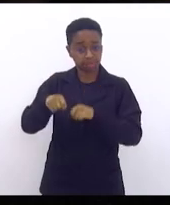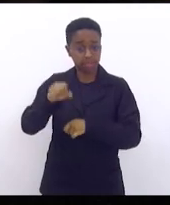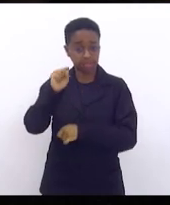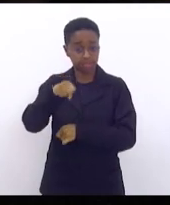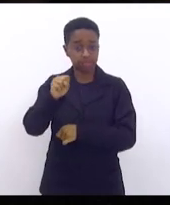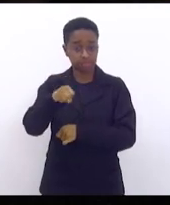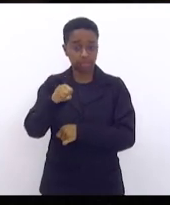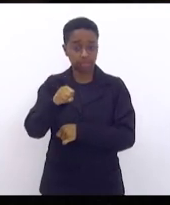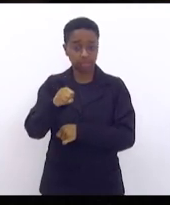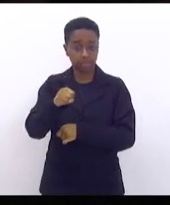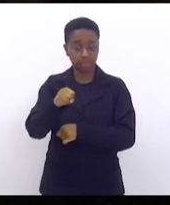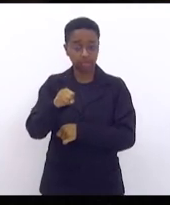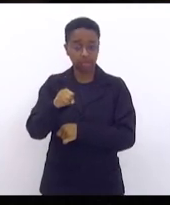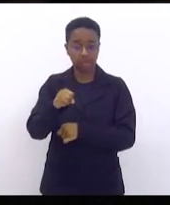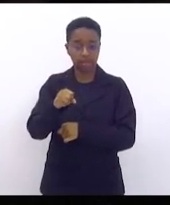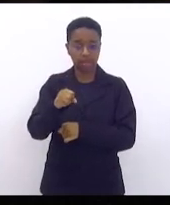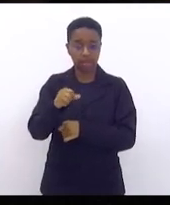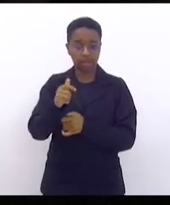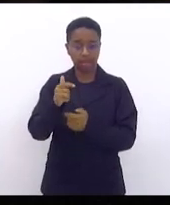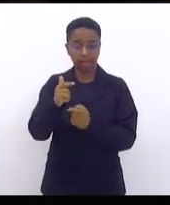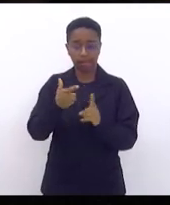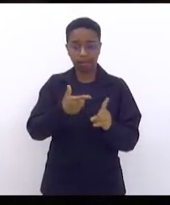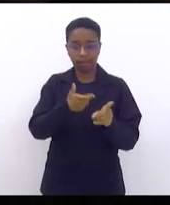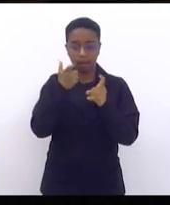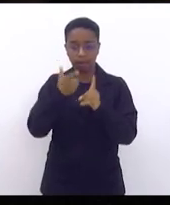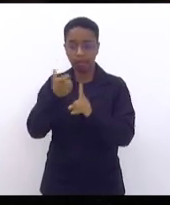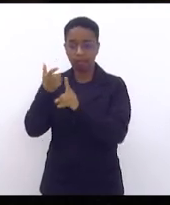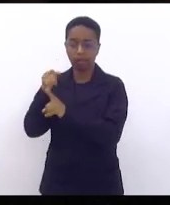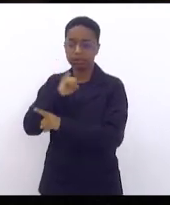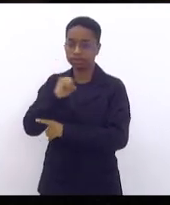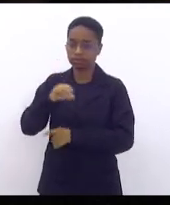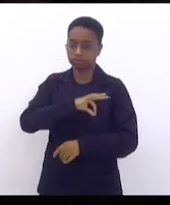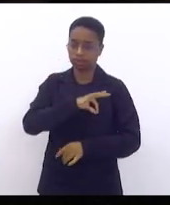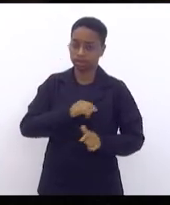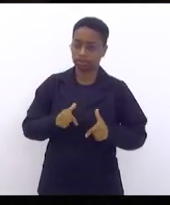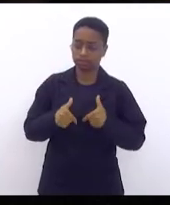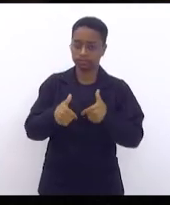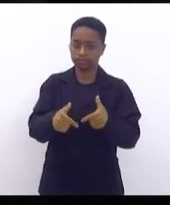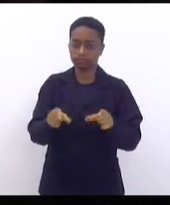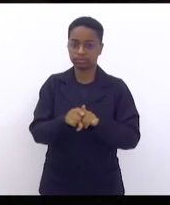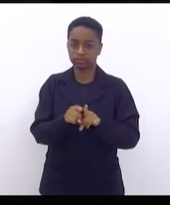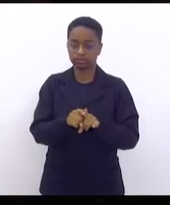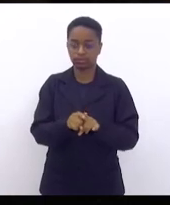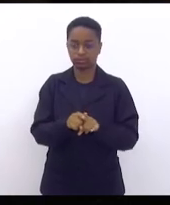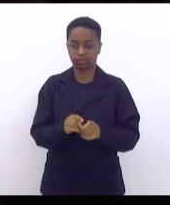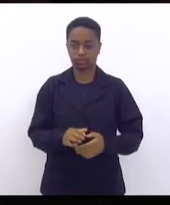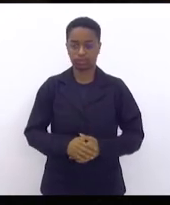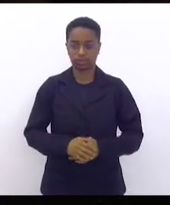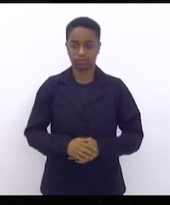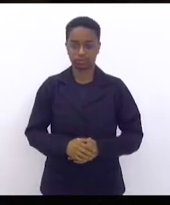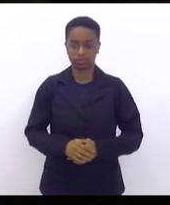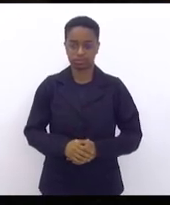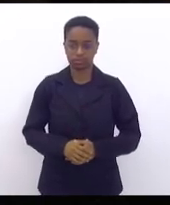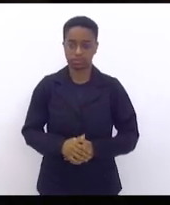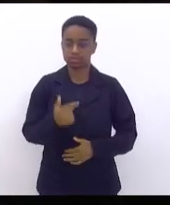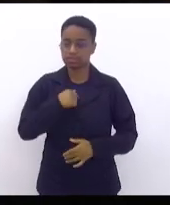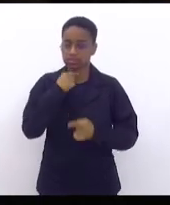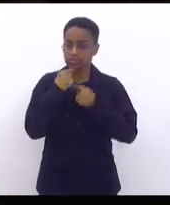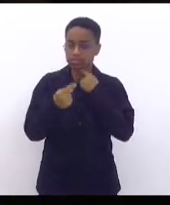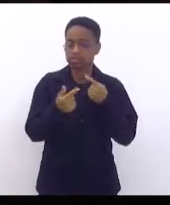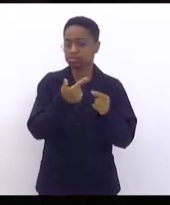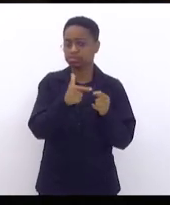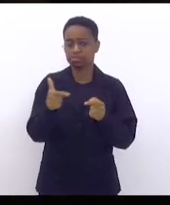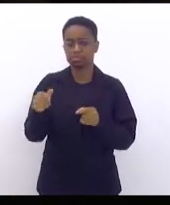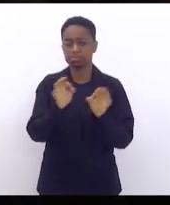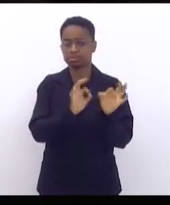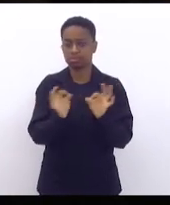ser a próxima vítima em uma ação policial, em uma operação policial. Eu não tenho dúvidas de